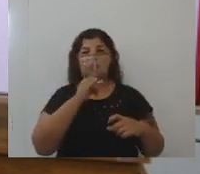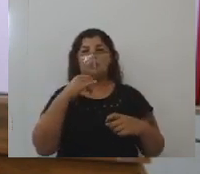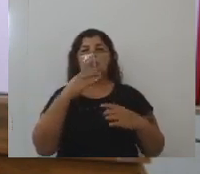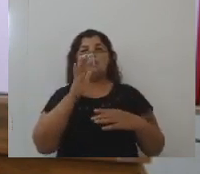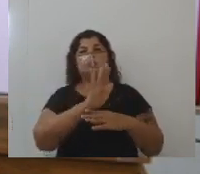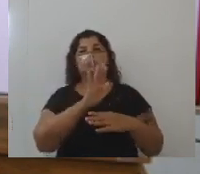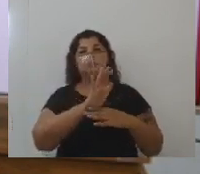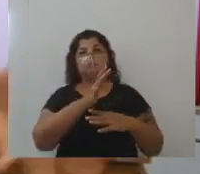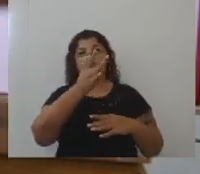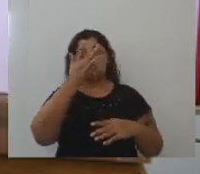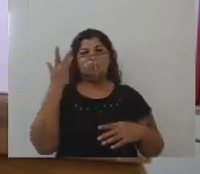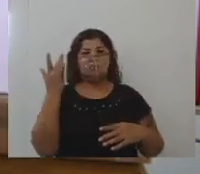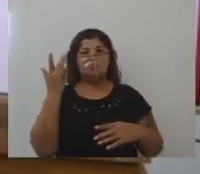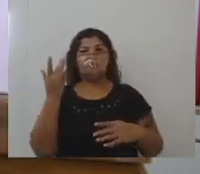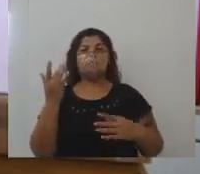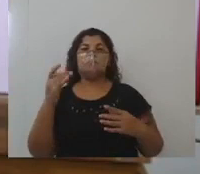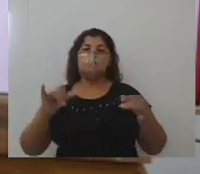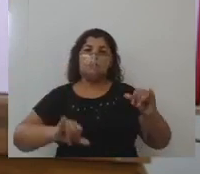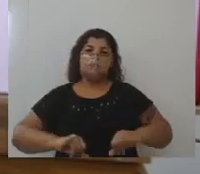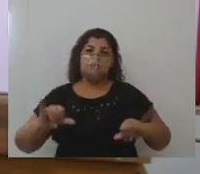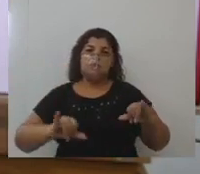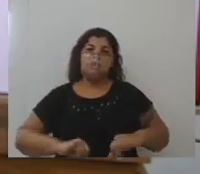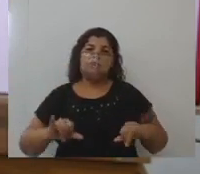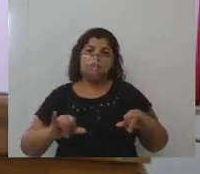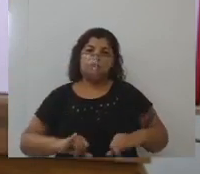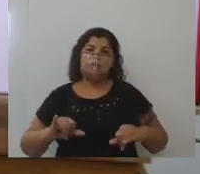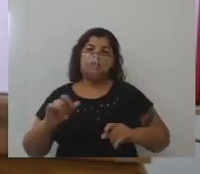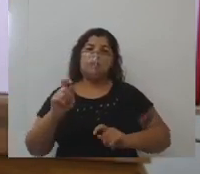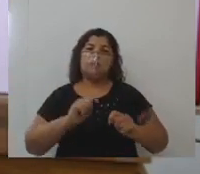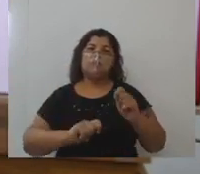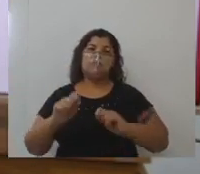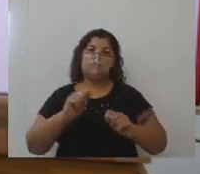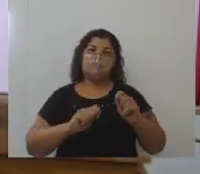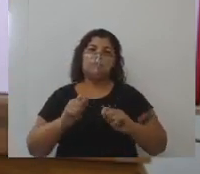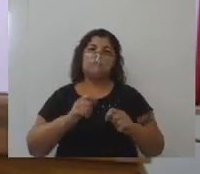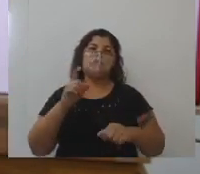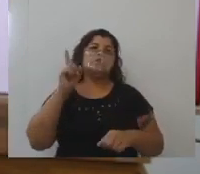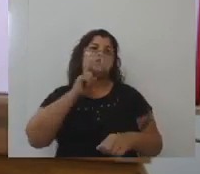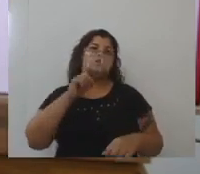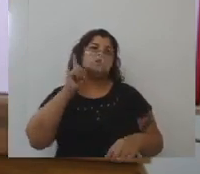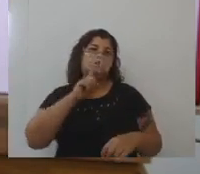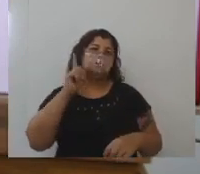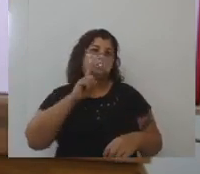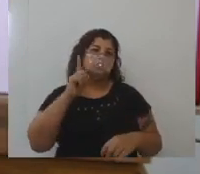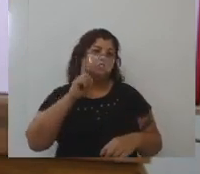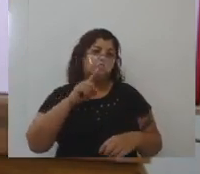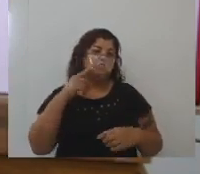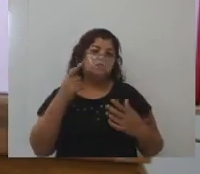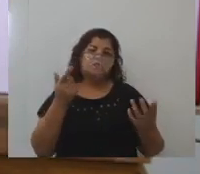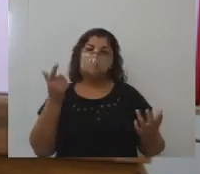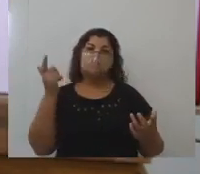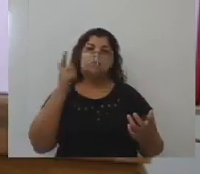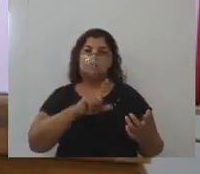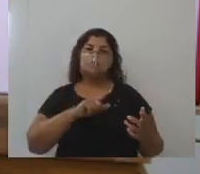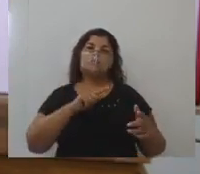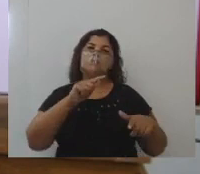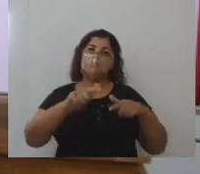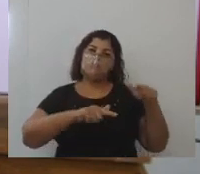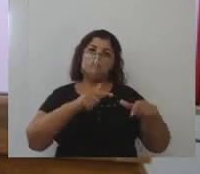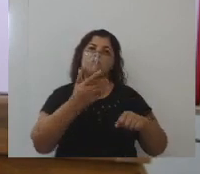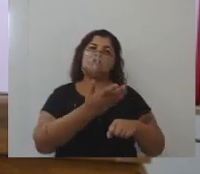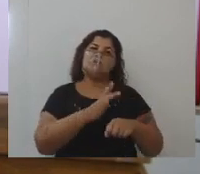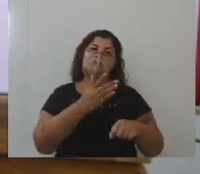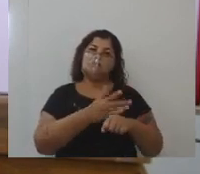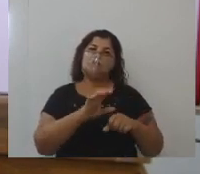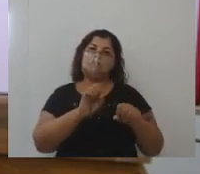pessoas, mas que sofrem um embargo econômico, por exemplo, dos Estados Unidos, e não conseguem exercer essa prática